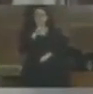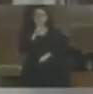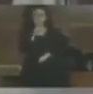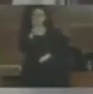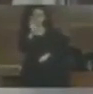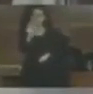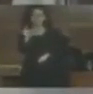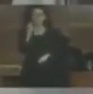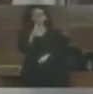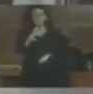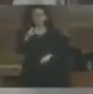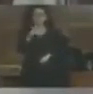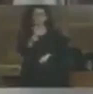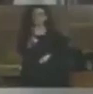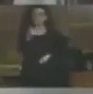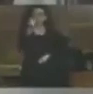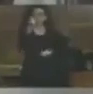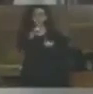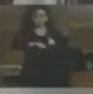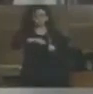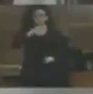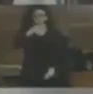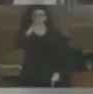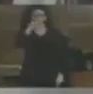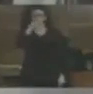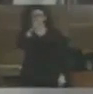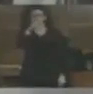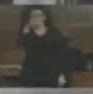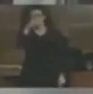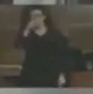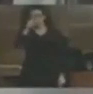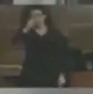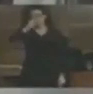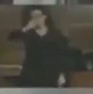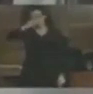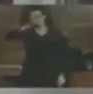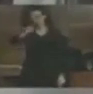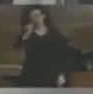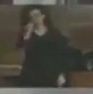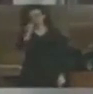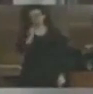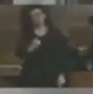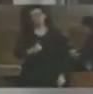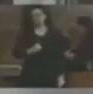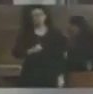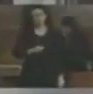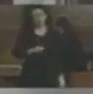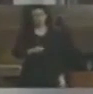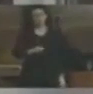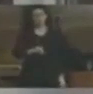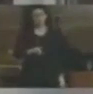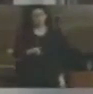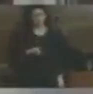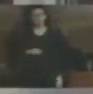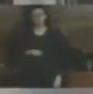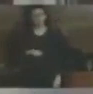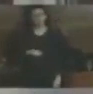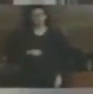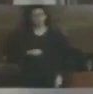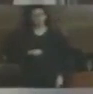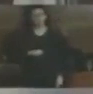dinheiro nosso, por mês, 365 milhões dos otários que somos